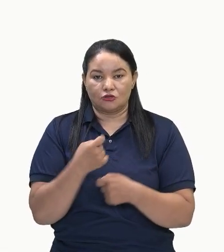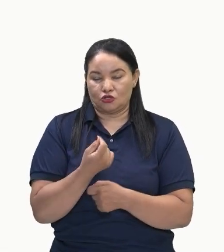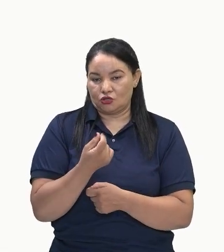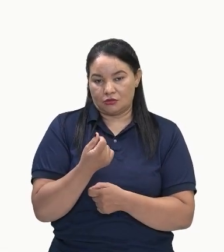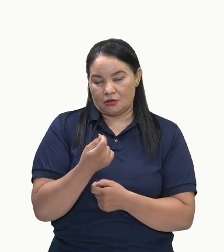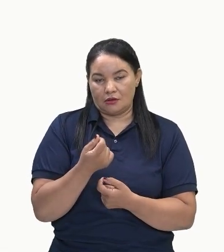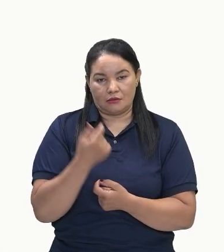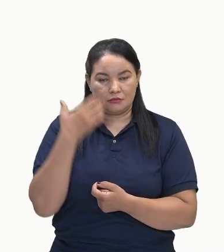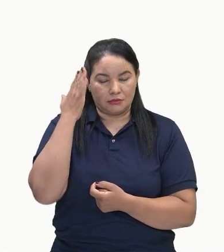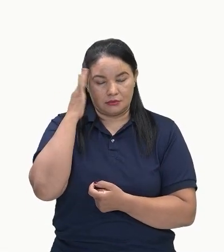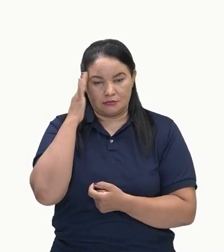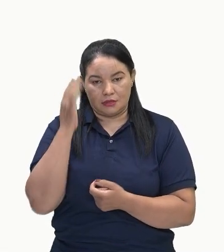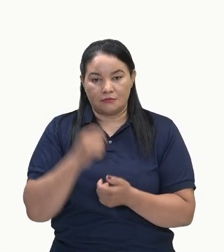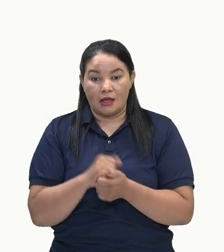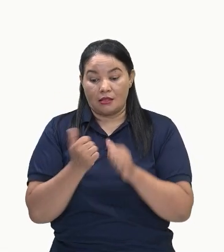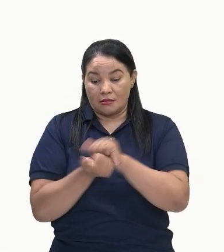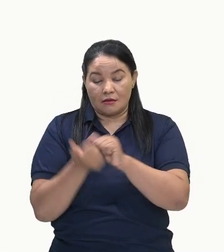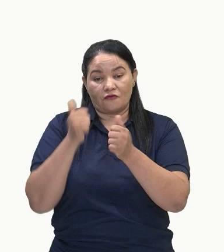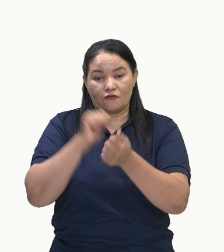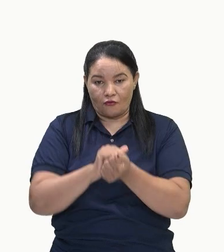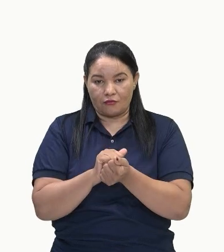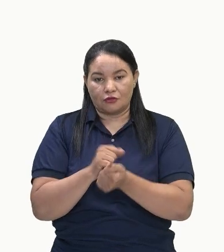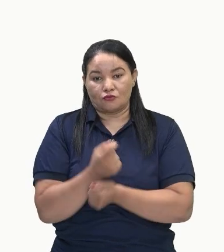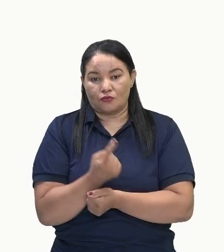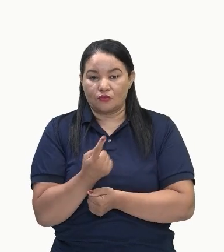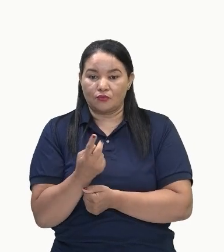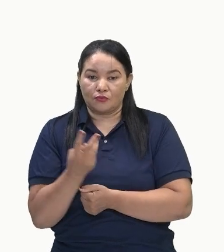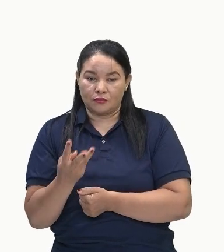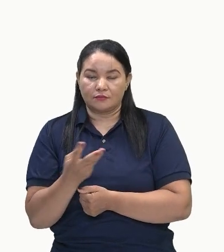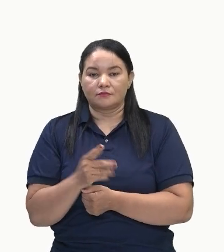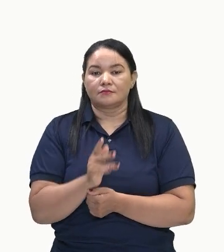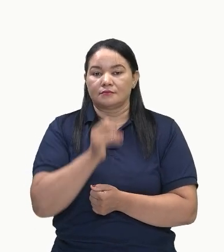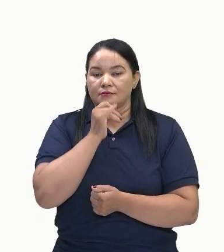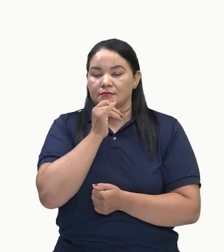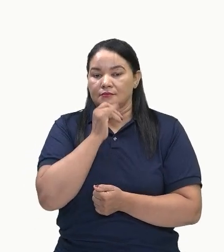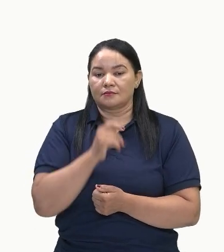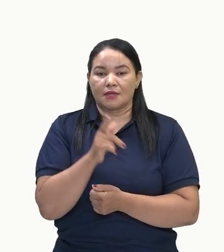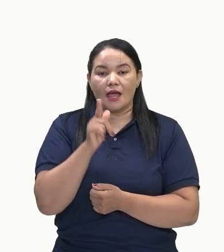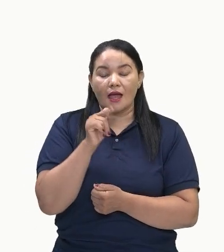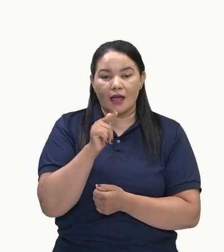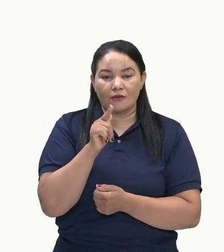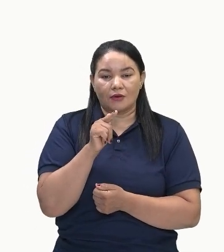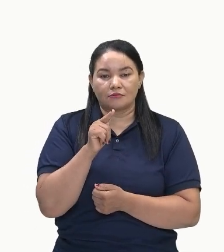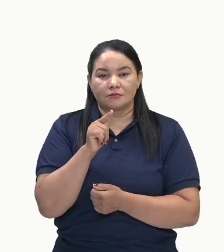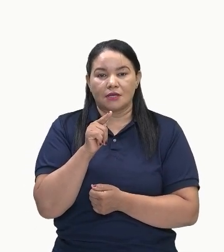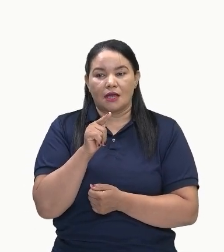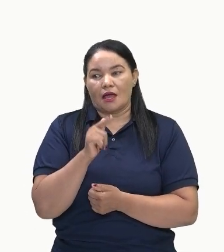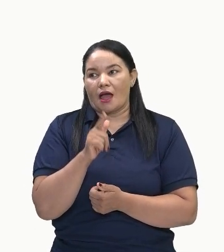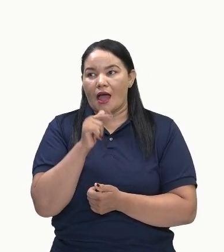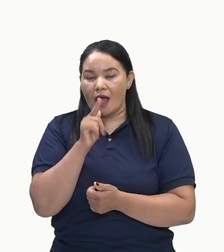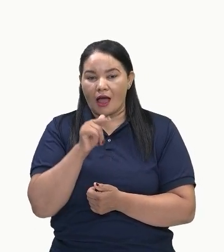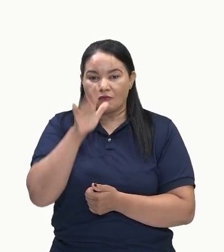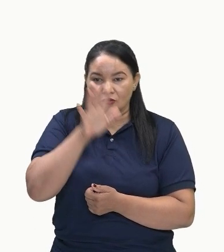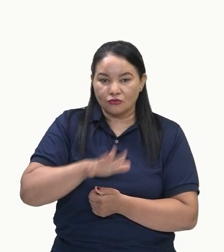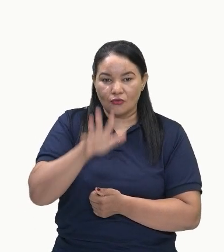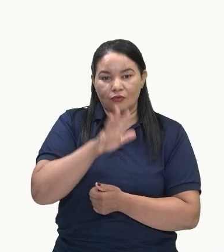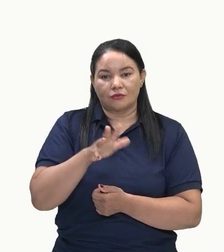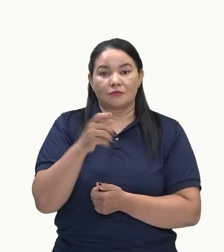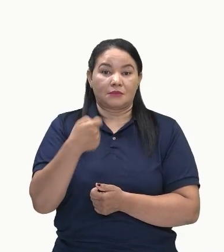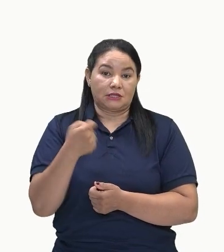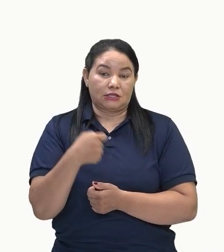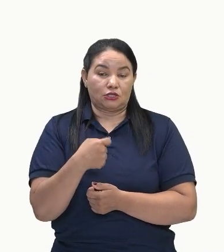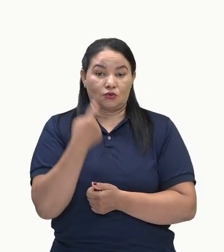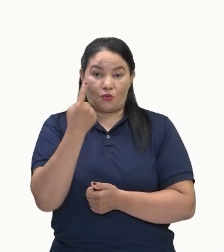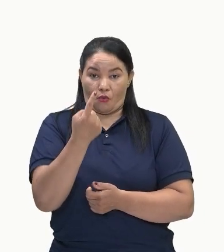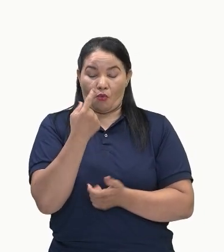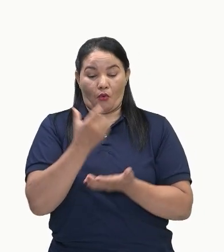Para transformá-lo ele em contável. É o caso de água, por exemplo. Eu não posso contar a água como um todo. Eu preciso de um copo,